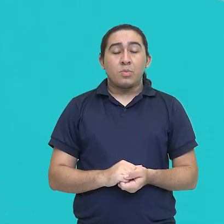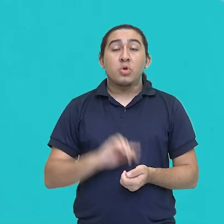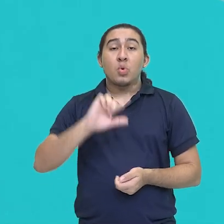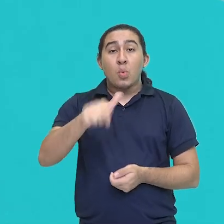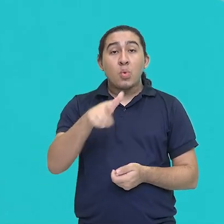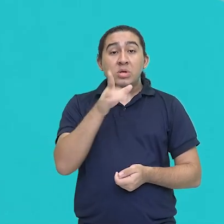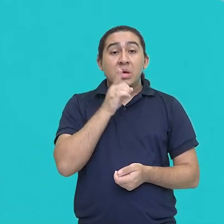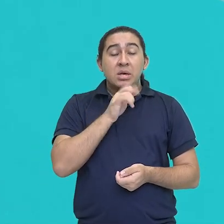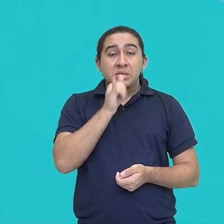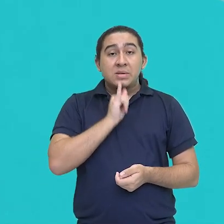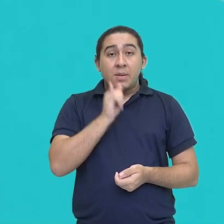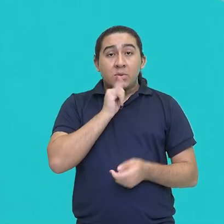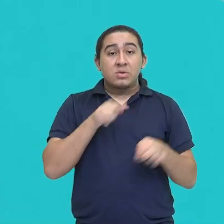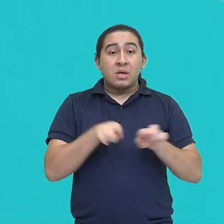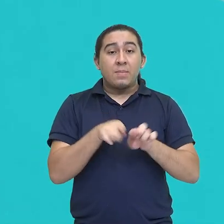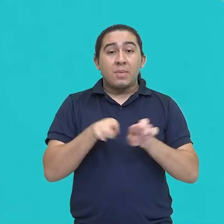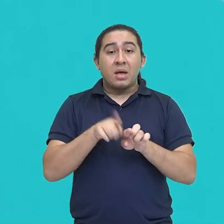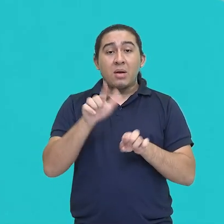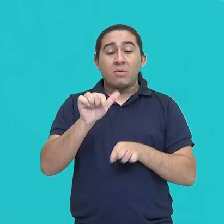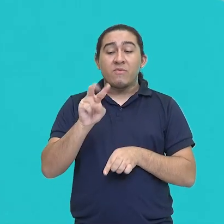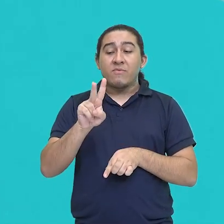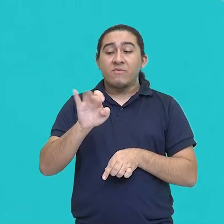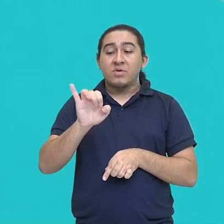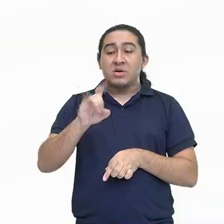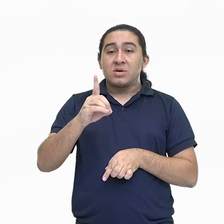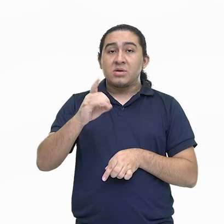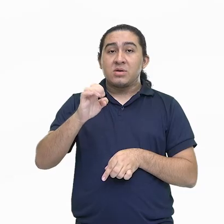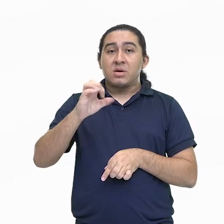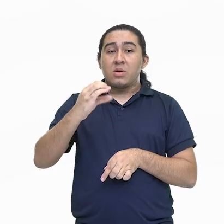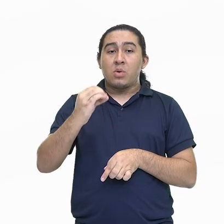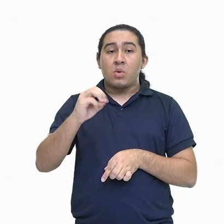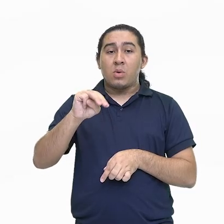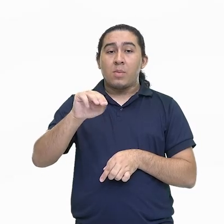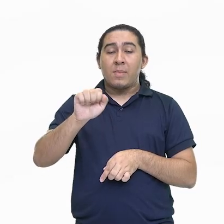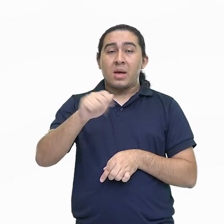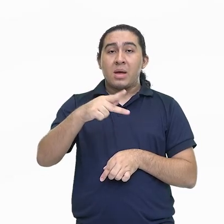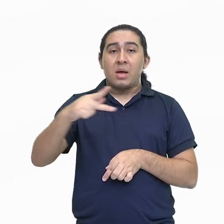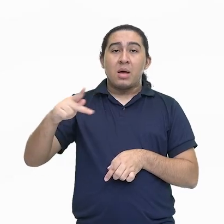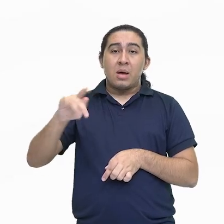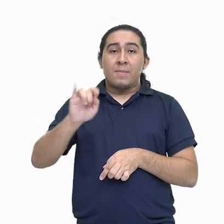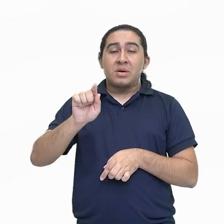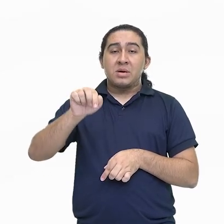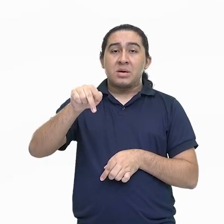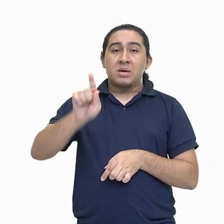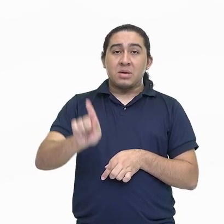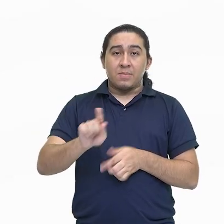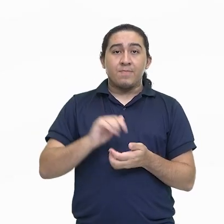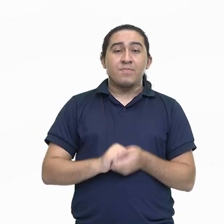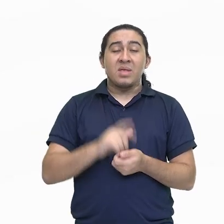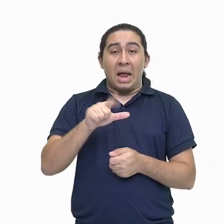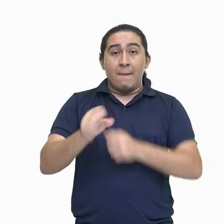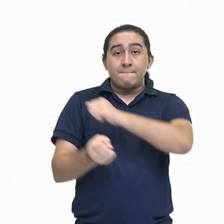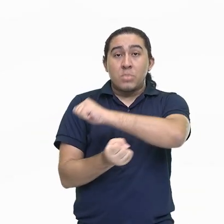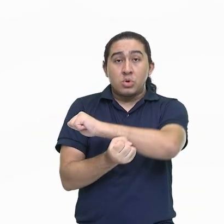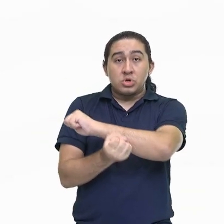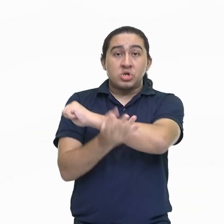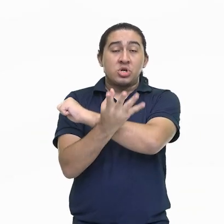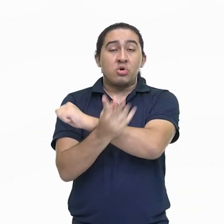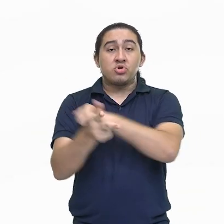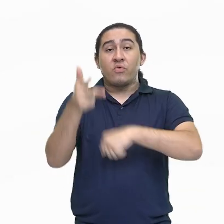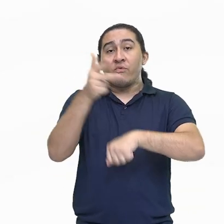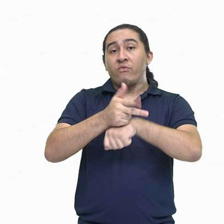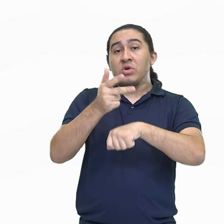arte digital é o videomapping. Então, essa é uma técnica de projeção de vídeo em grandes